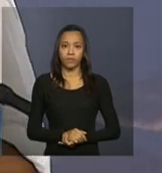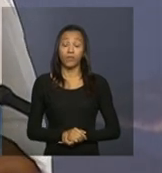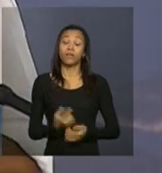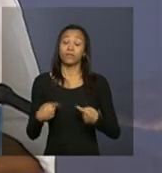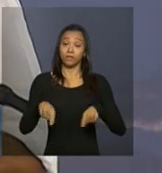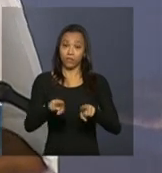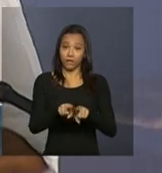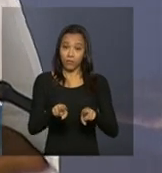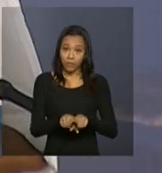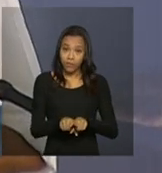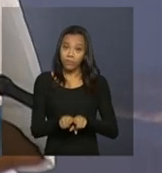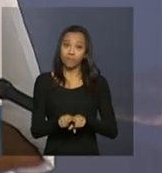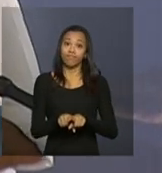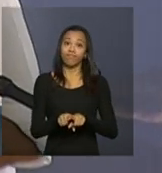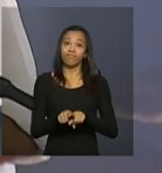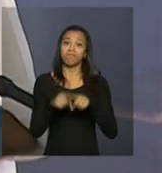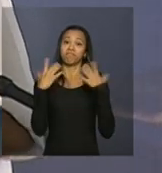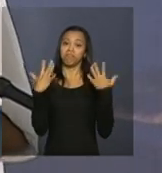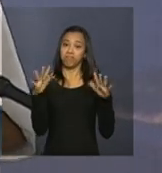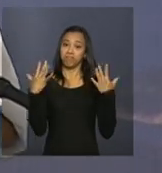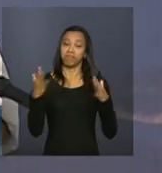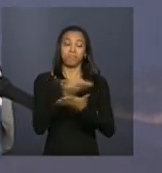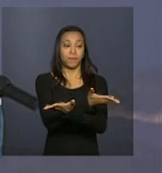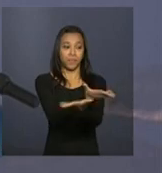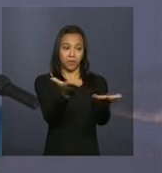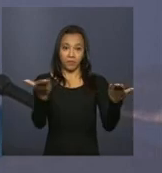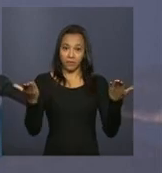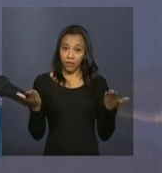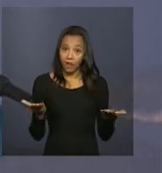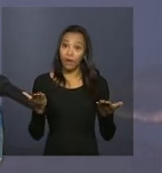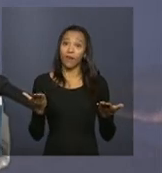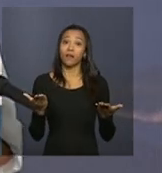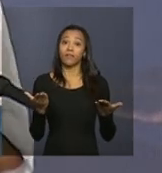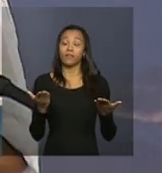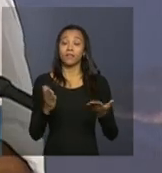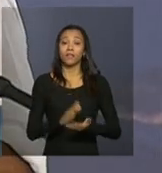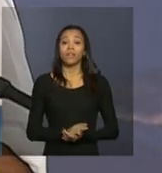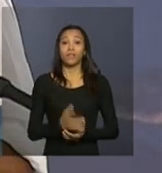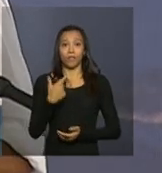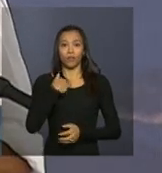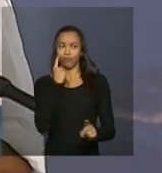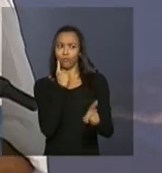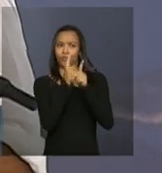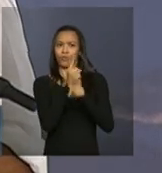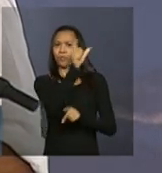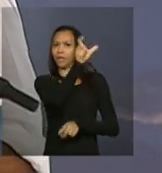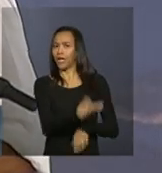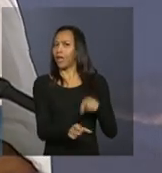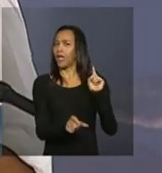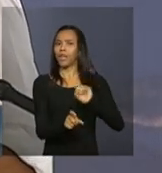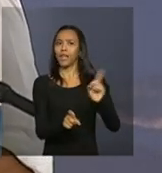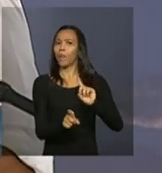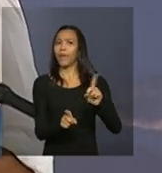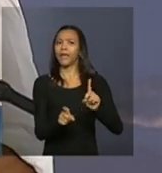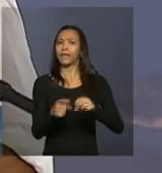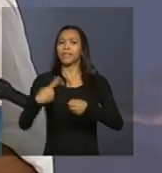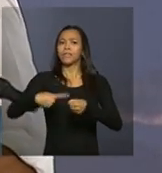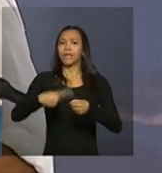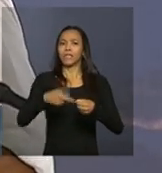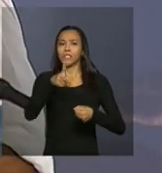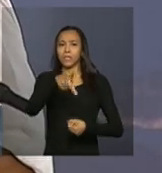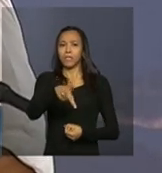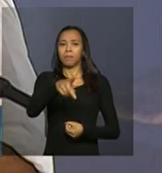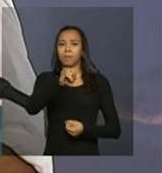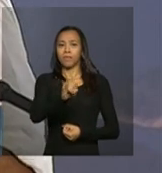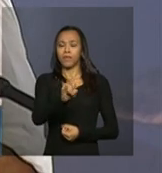Saudar aqui o mais carioca de todos os cidadãos de Piraí. Eu descobri que, na verdade, ele não é cidadão de Piraí, que, na verdade, ele